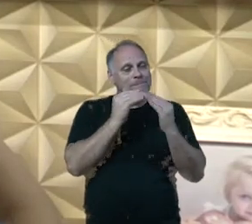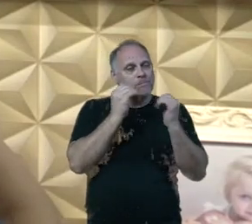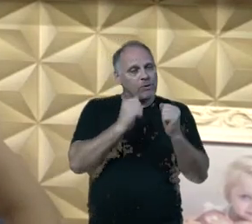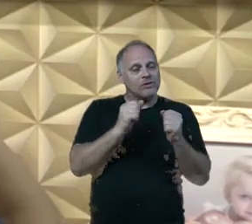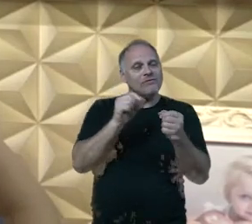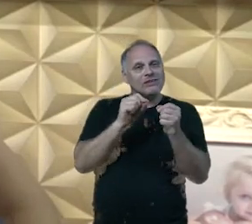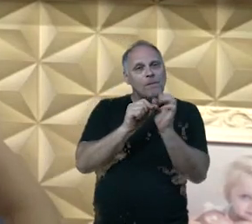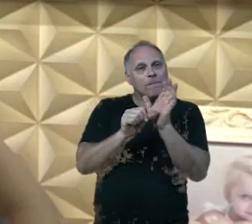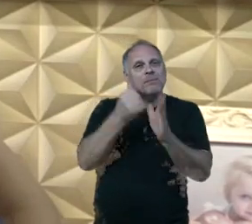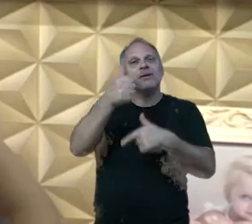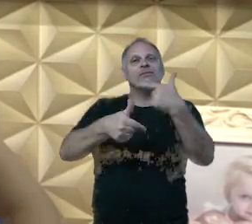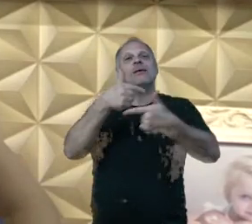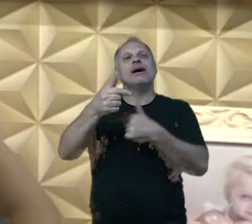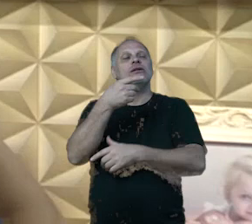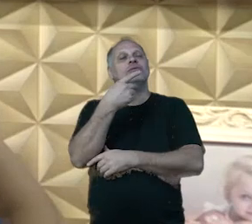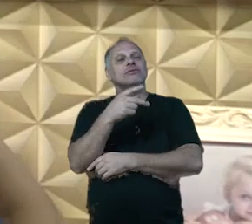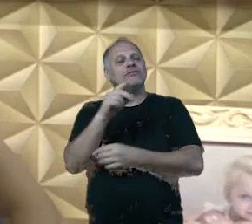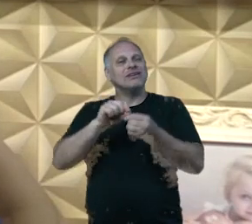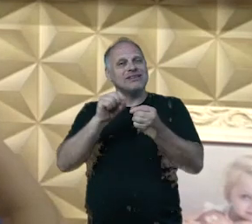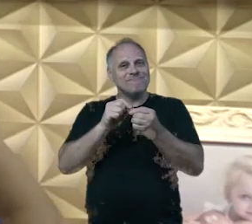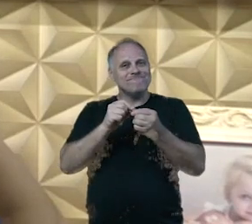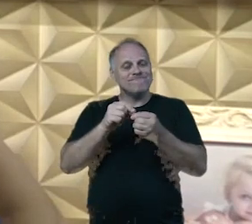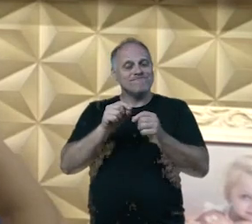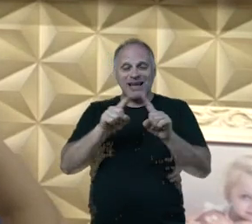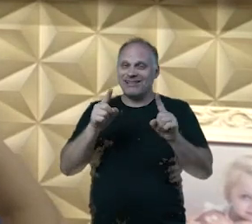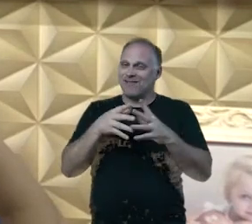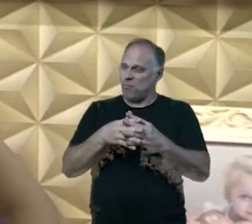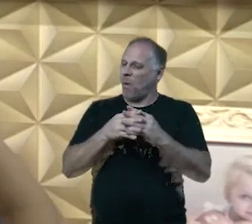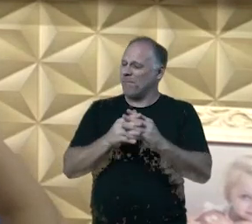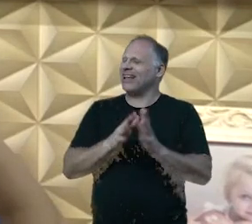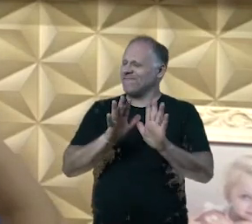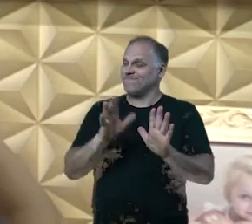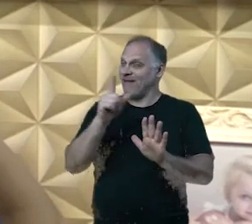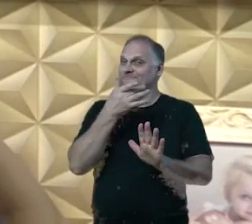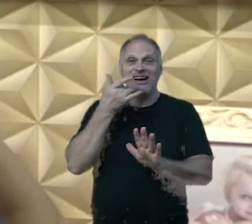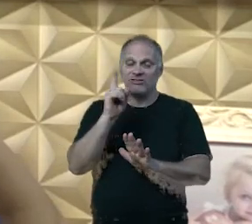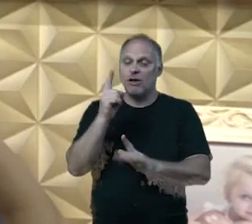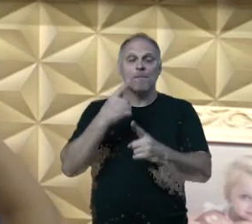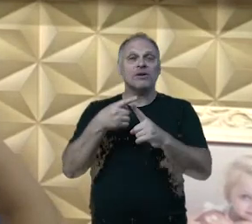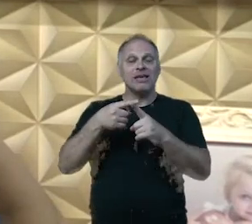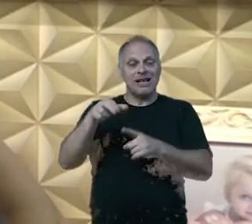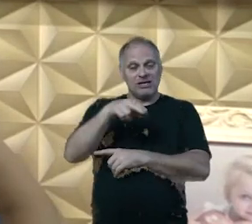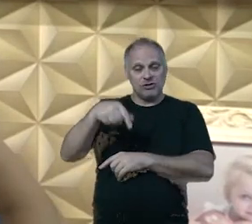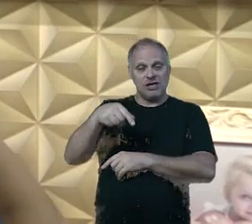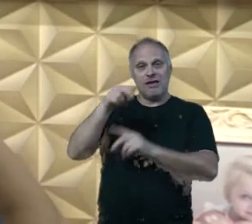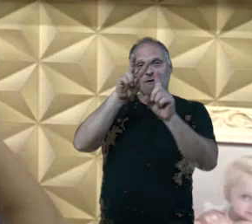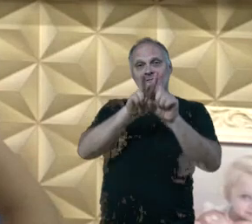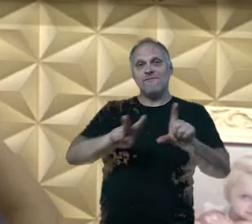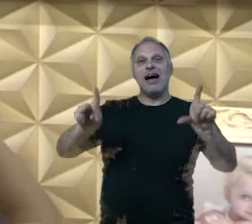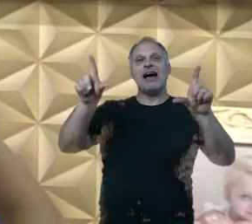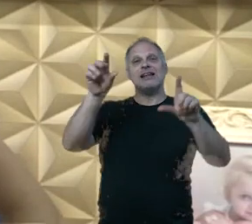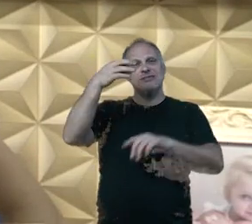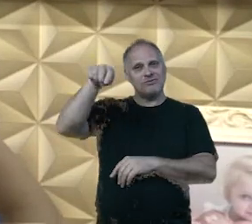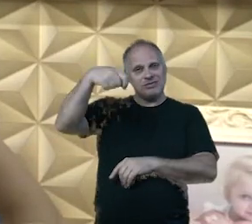então, num primeiro trabalho. E só que é bem complicado, assim, na região do Vale dos Sinos e